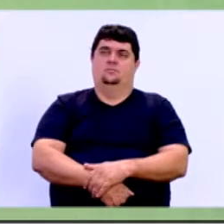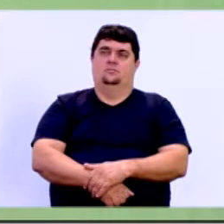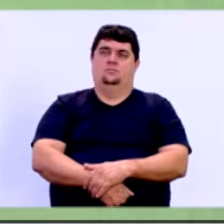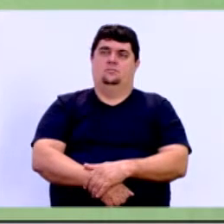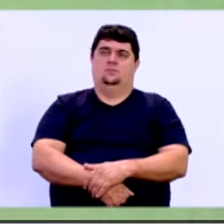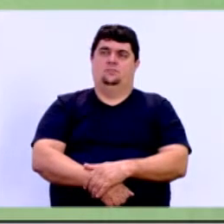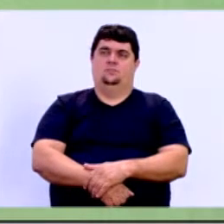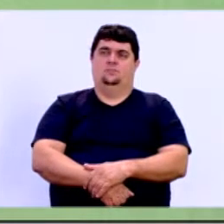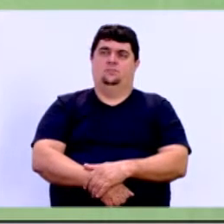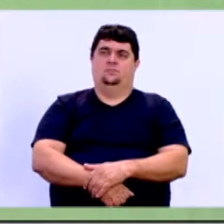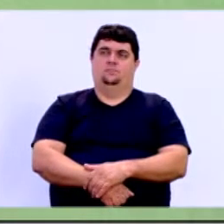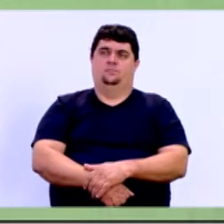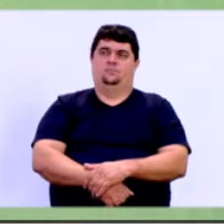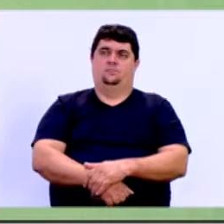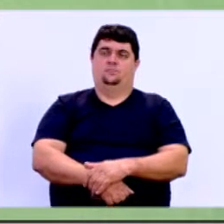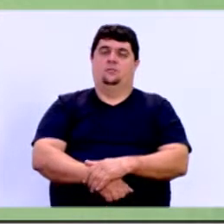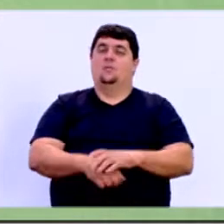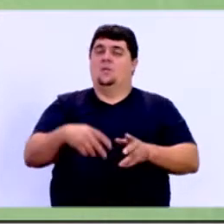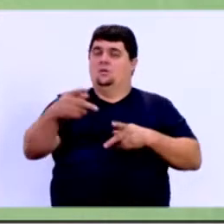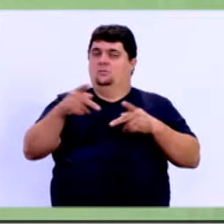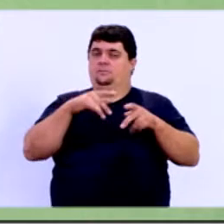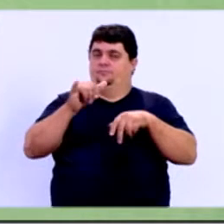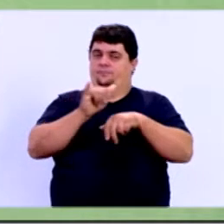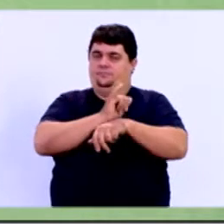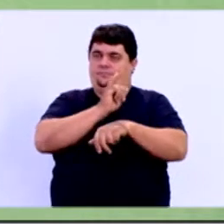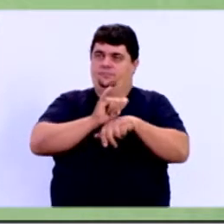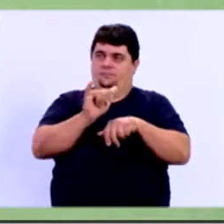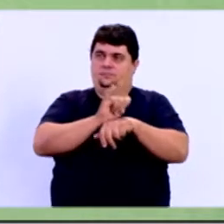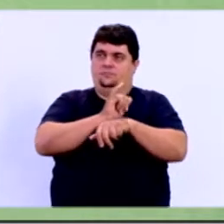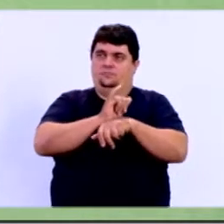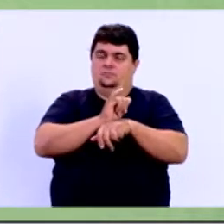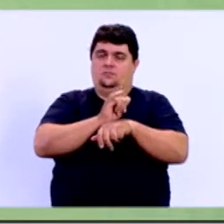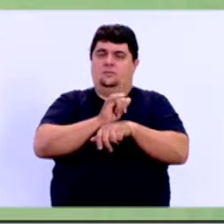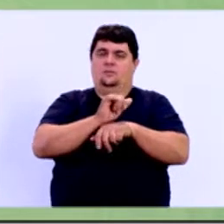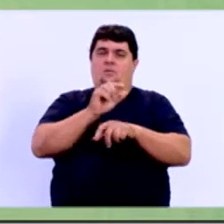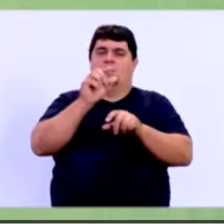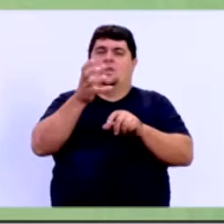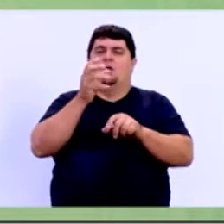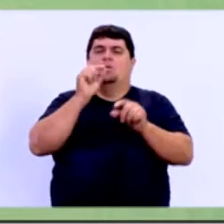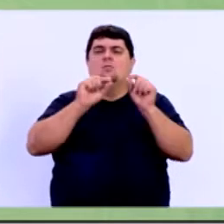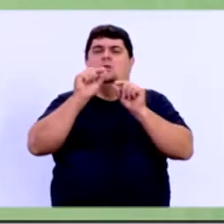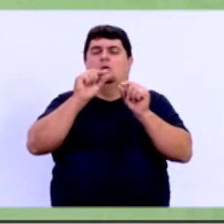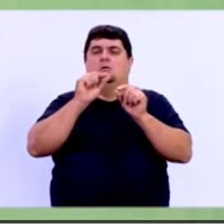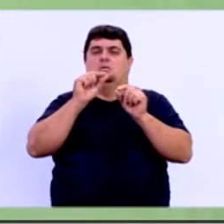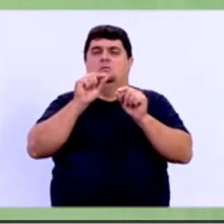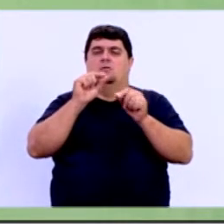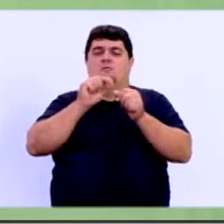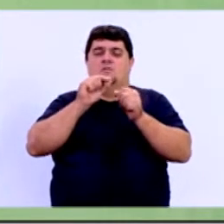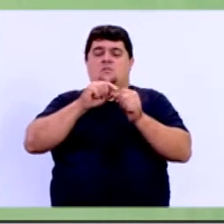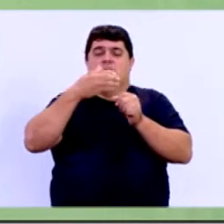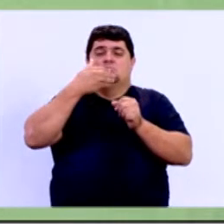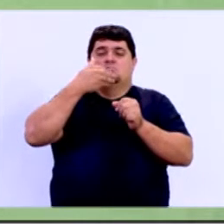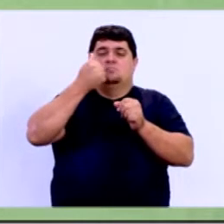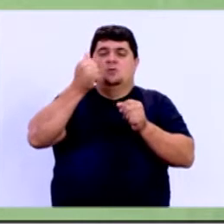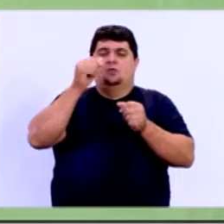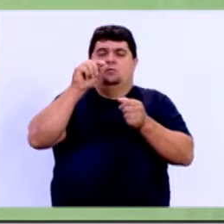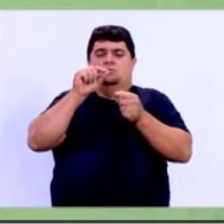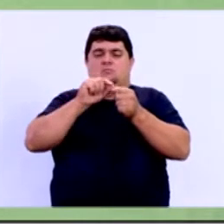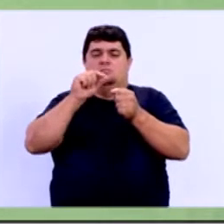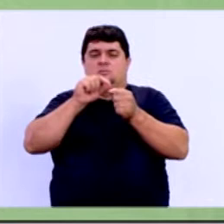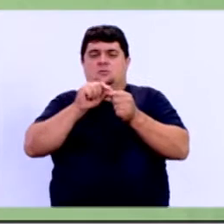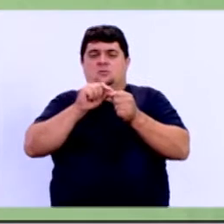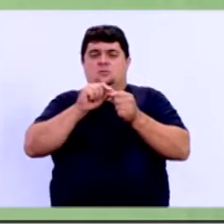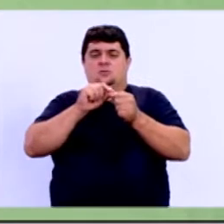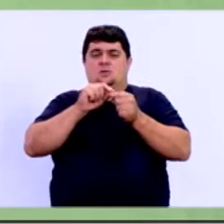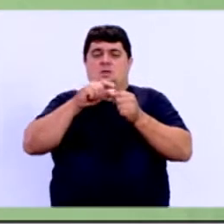Então, o planejamento estratégico, ele busca soluções e implementações de